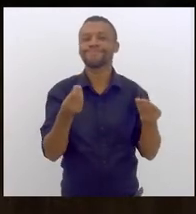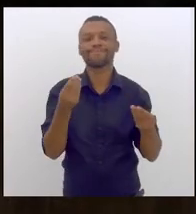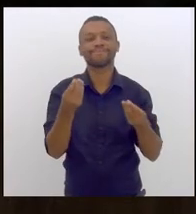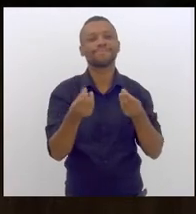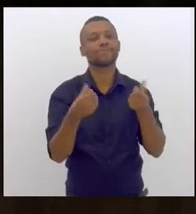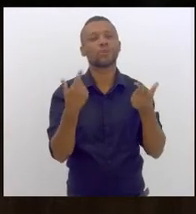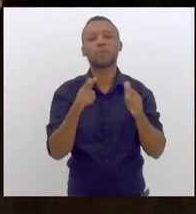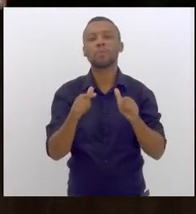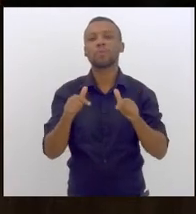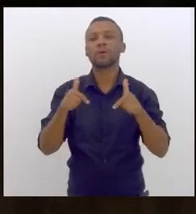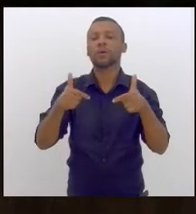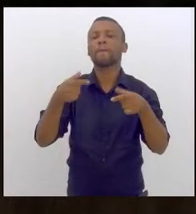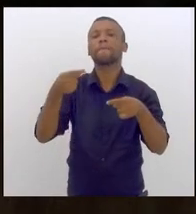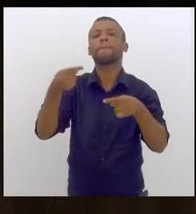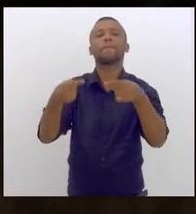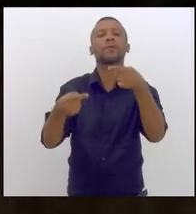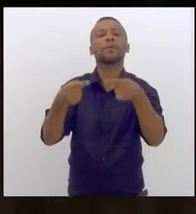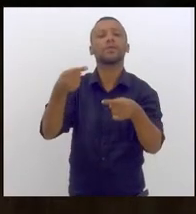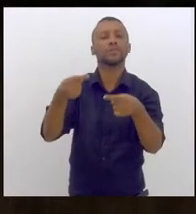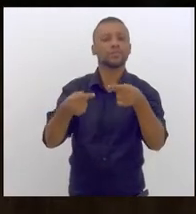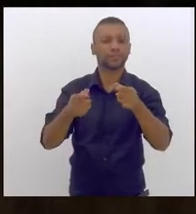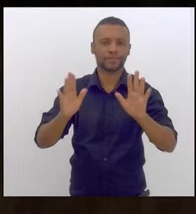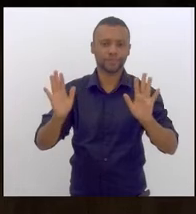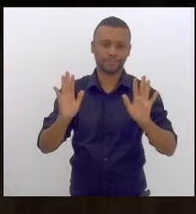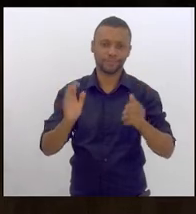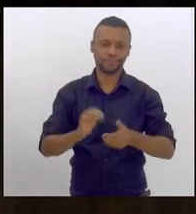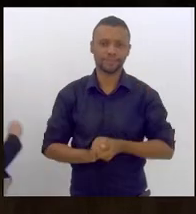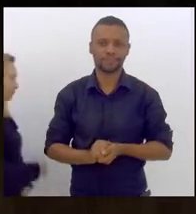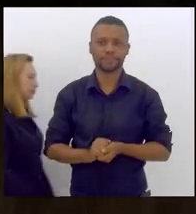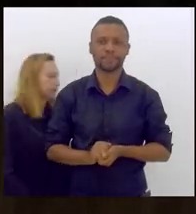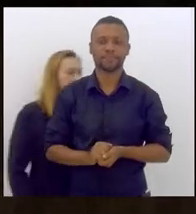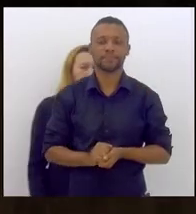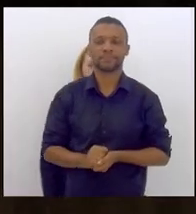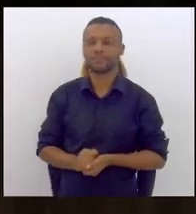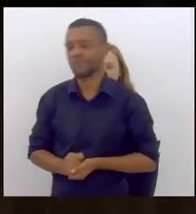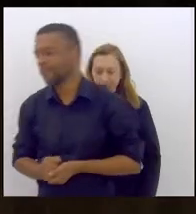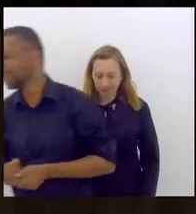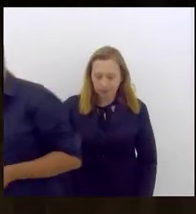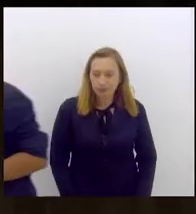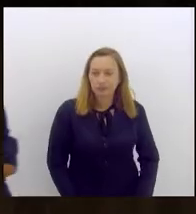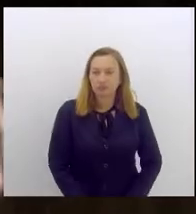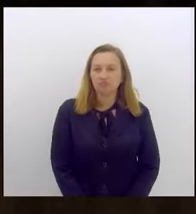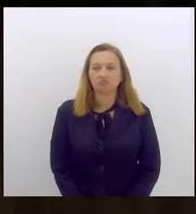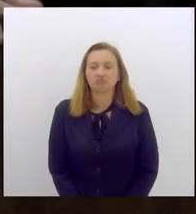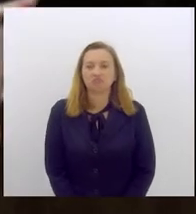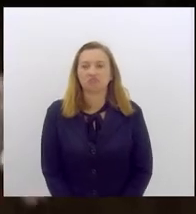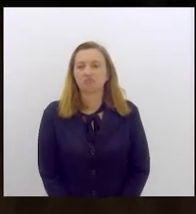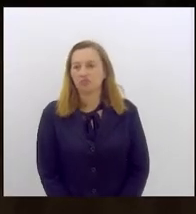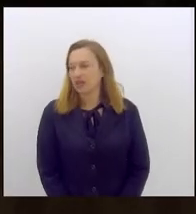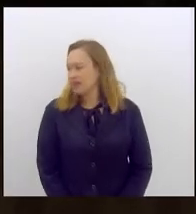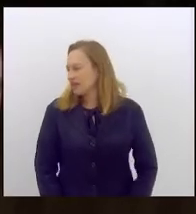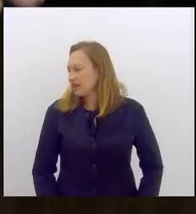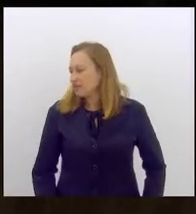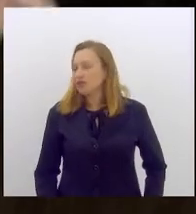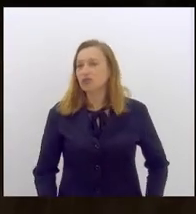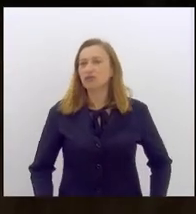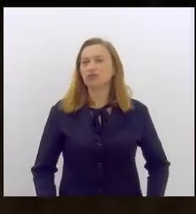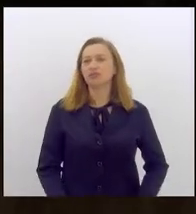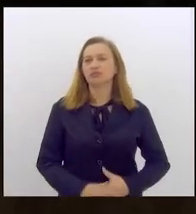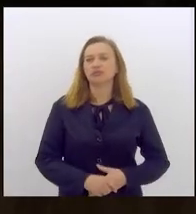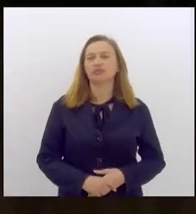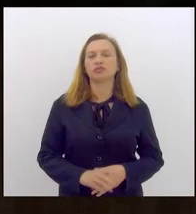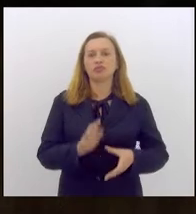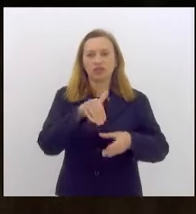uma ação política. Então, nesse sentido, eu não vou de forma alguma, vou